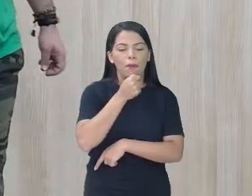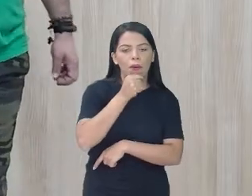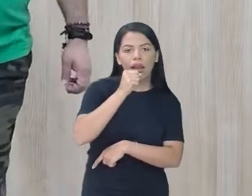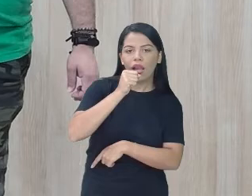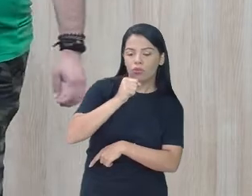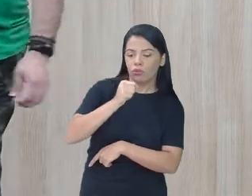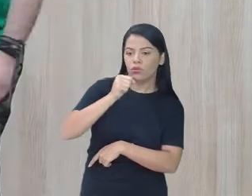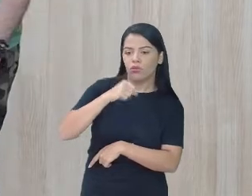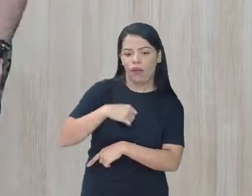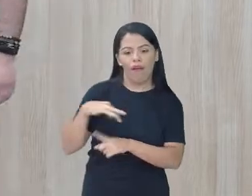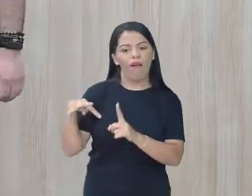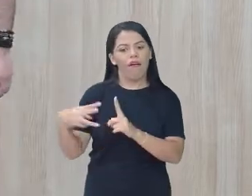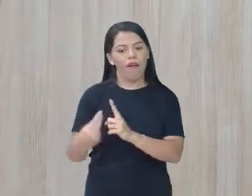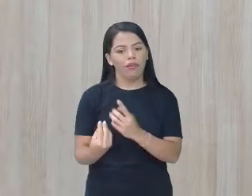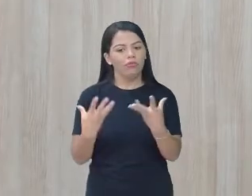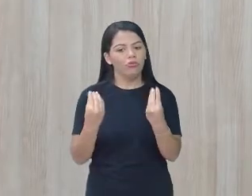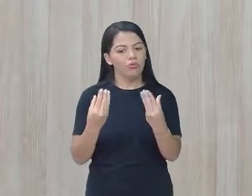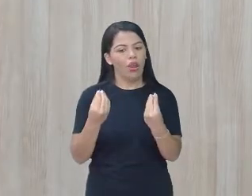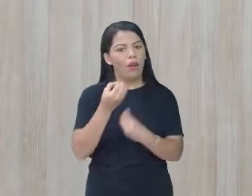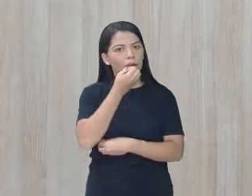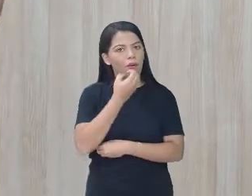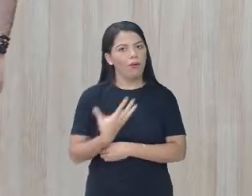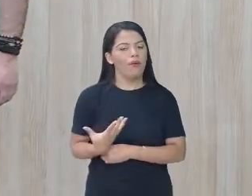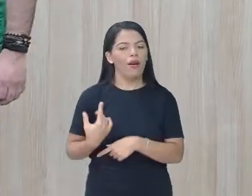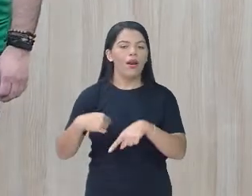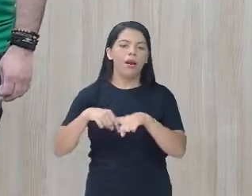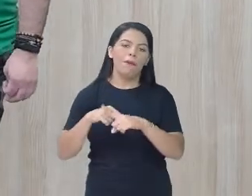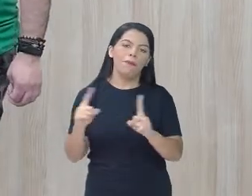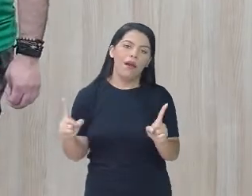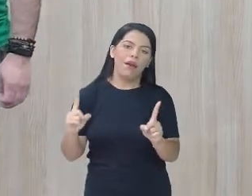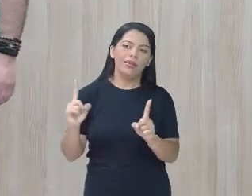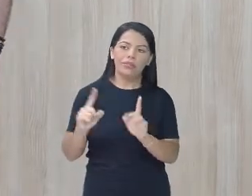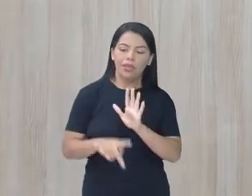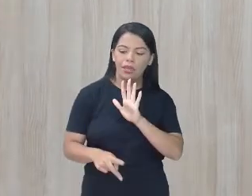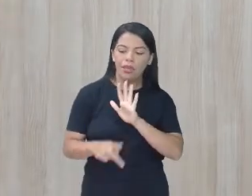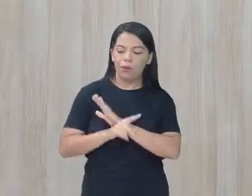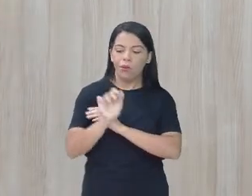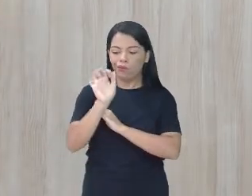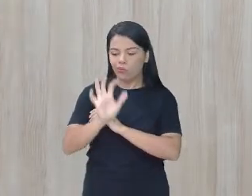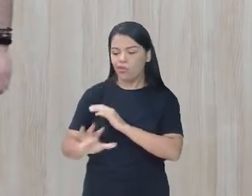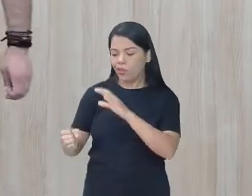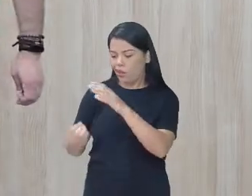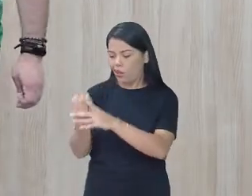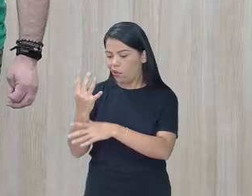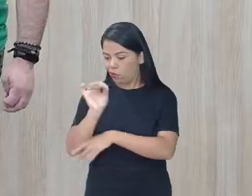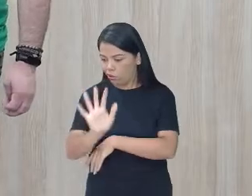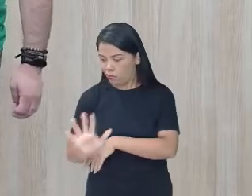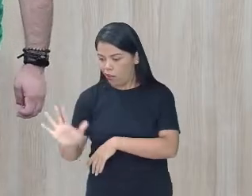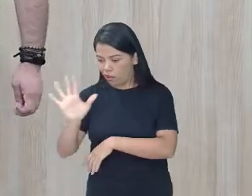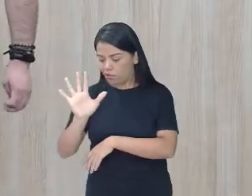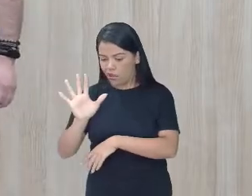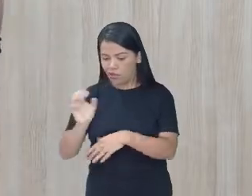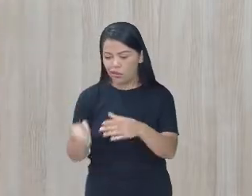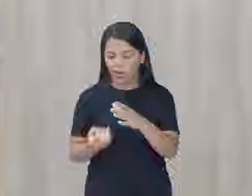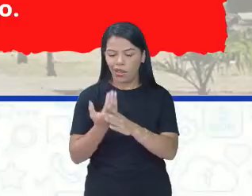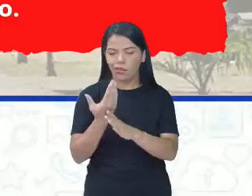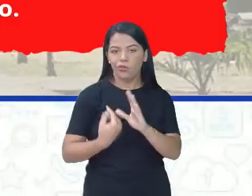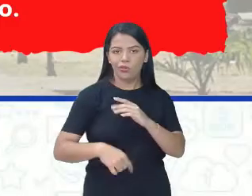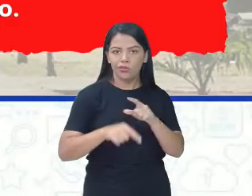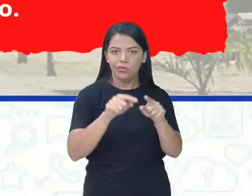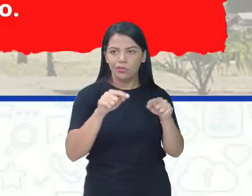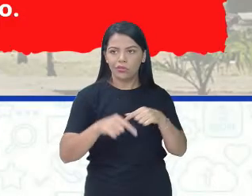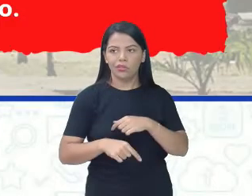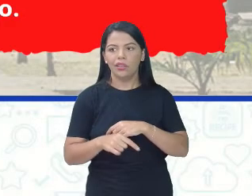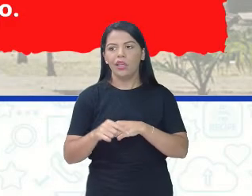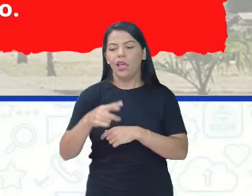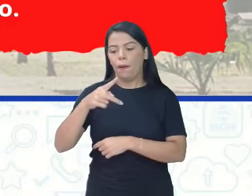comum. Mas foi como paisagista, né, que ele recebeu grande reconhecimento. Inclusive essa imagem aqui dele, ele